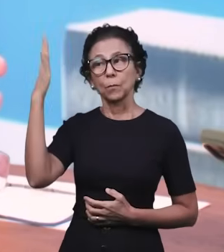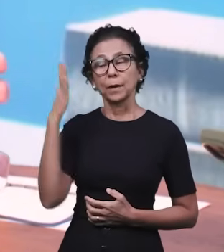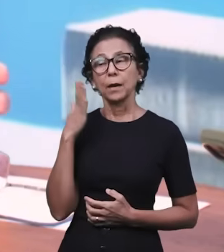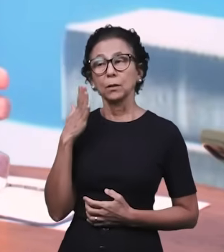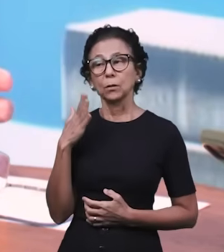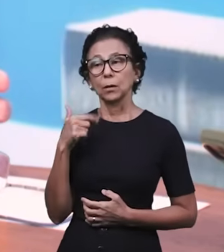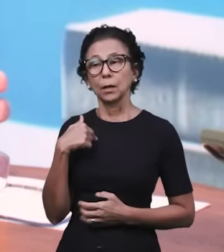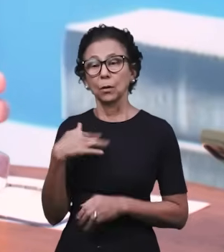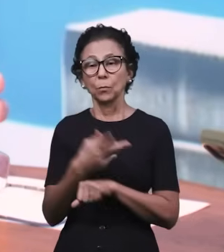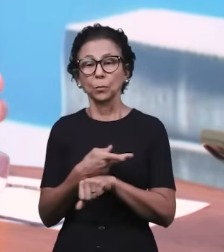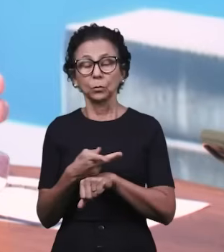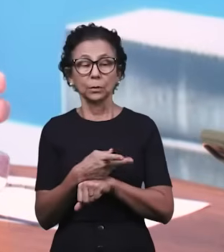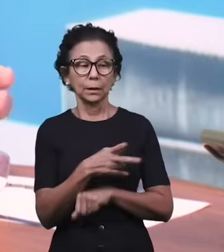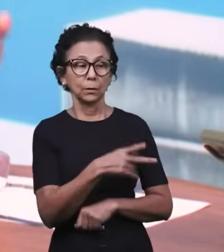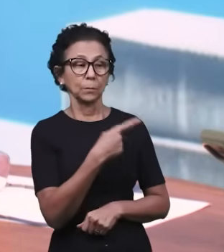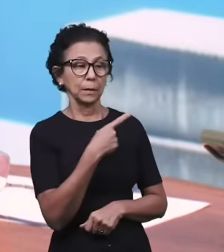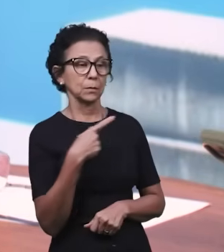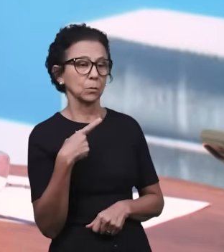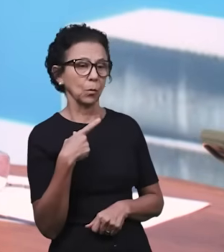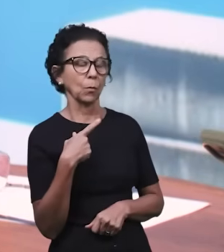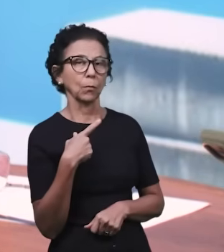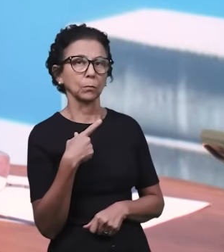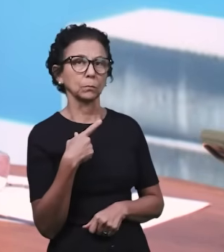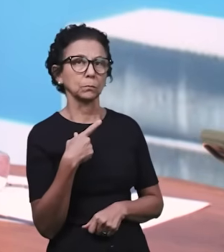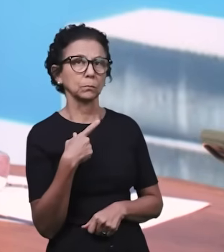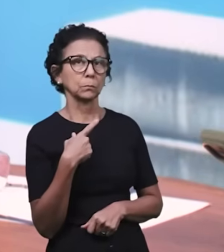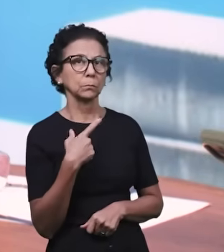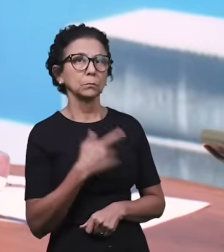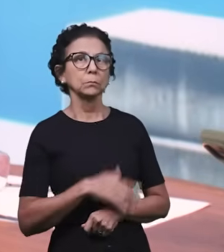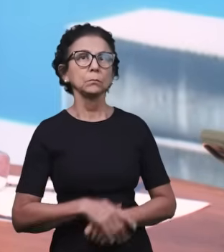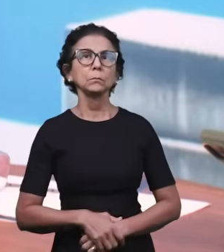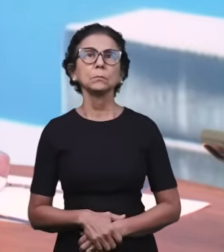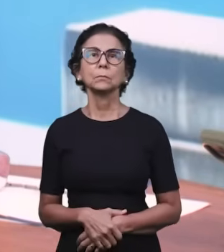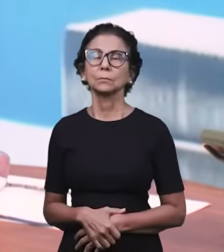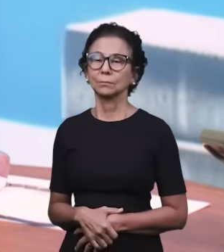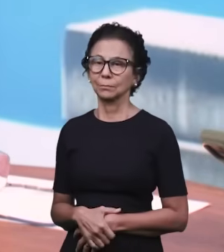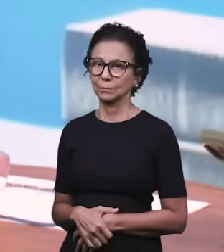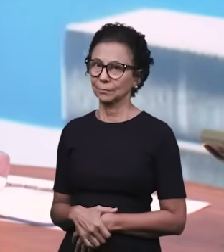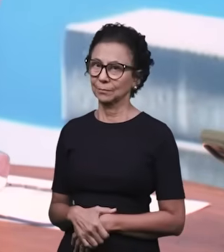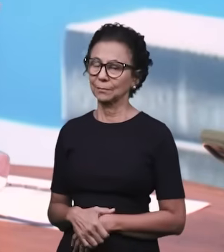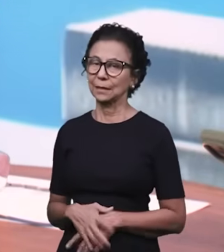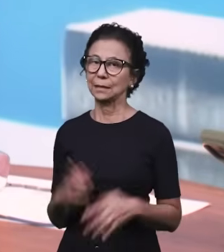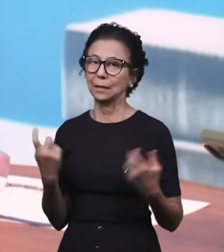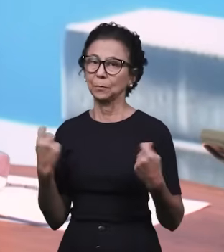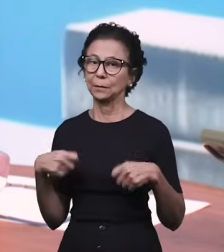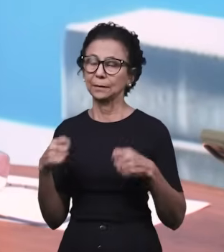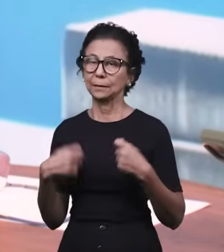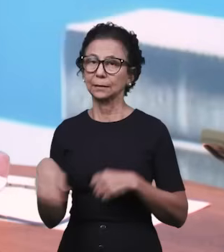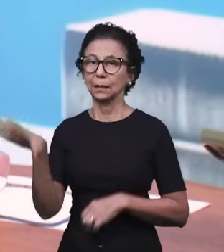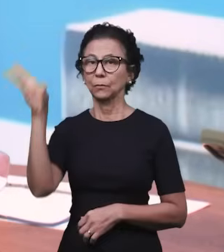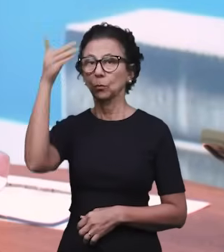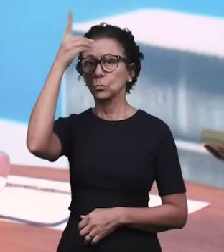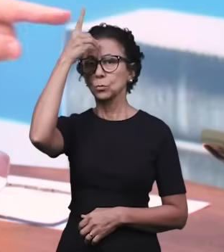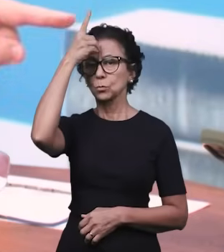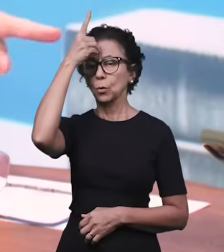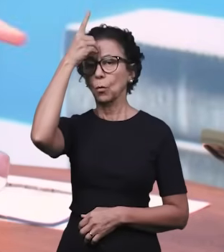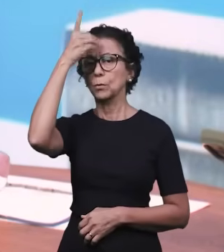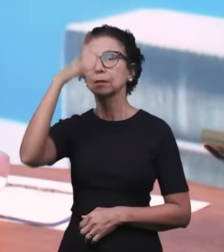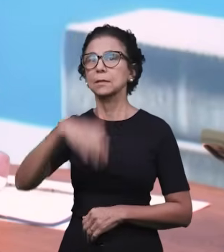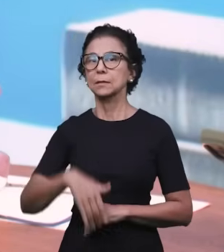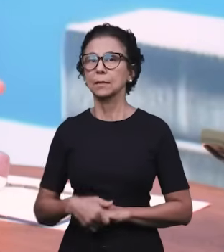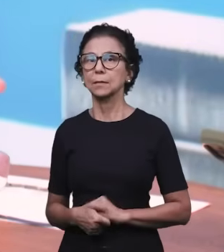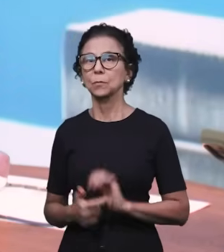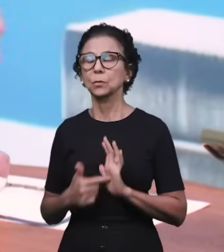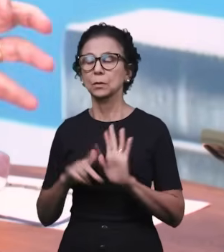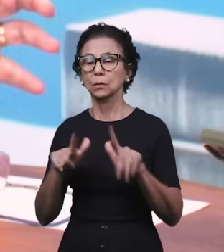de dar assistência, mas a assistência foi mais aguda em cima dos dons. mostrando ali uma operação